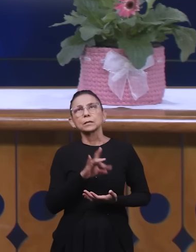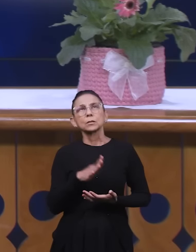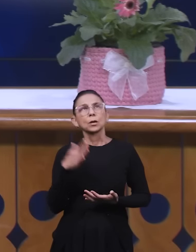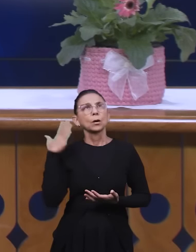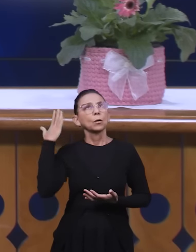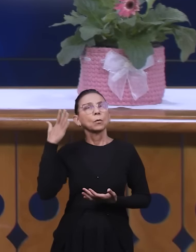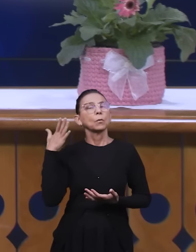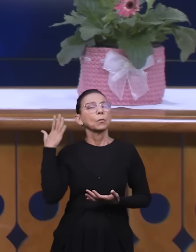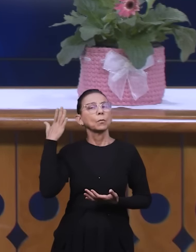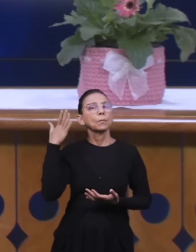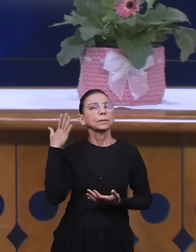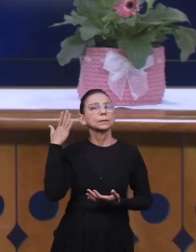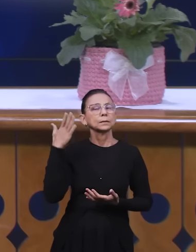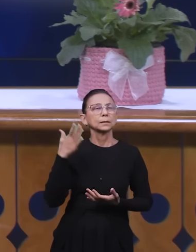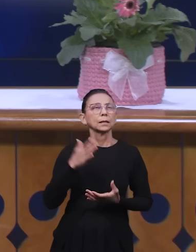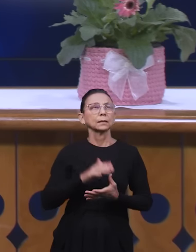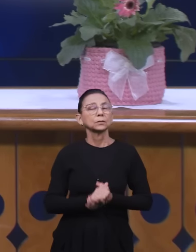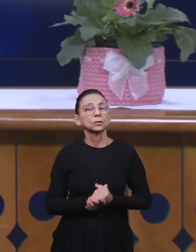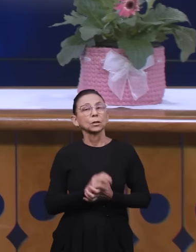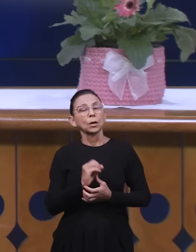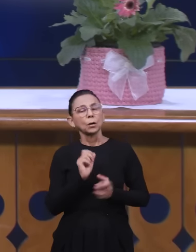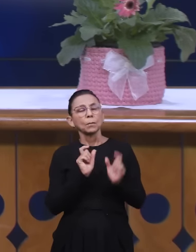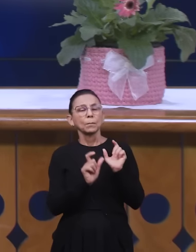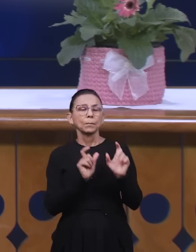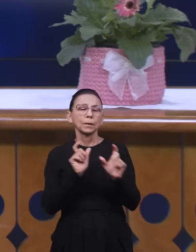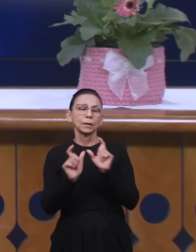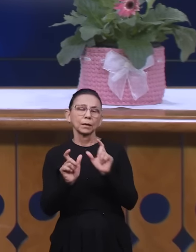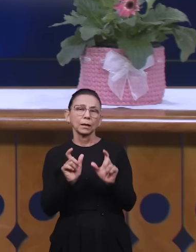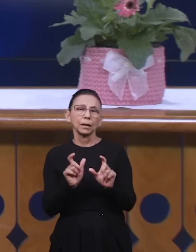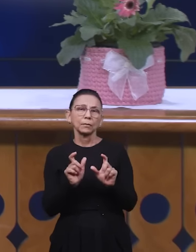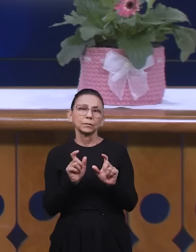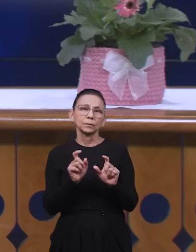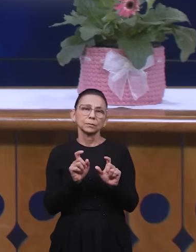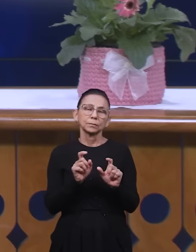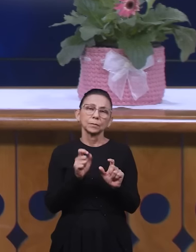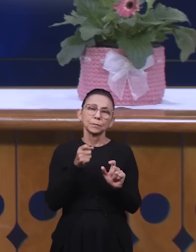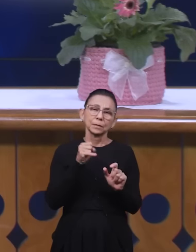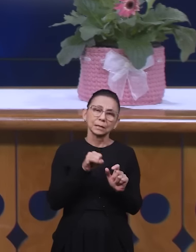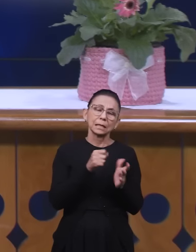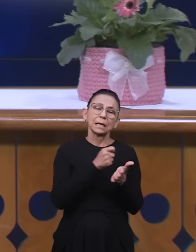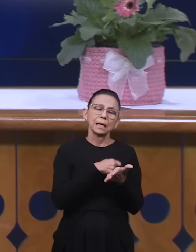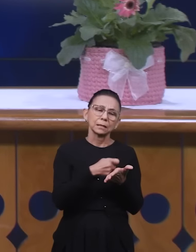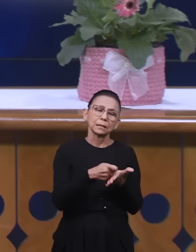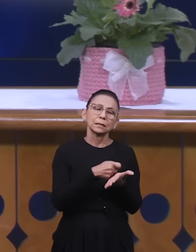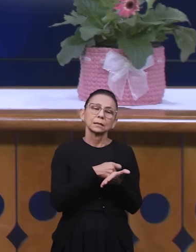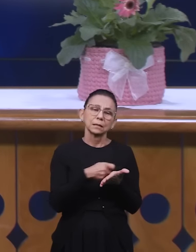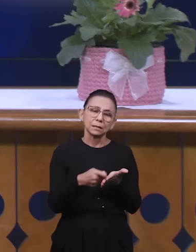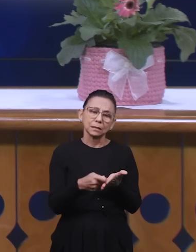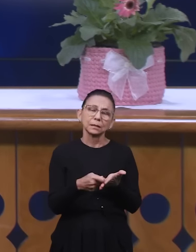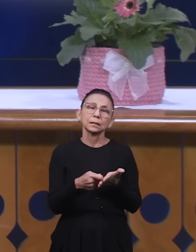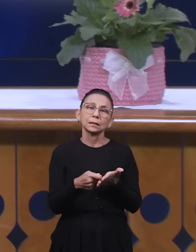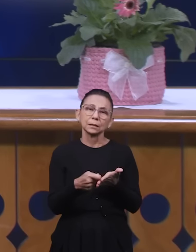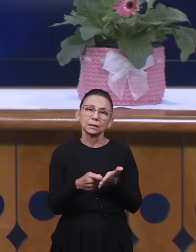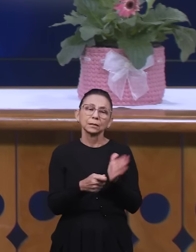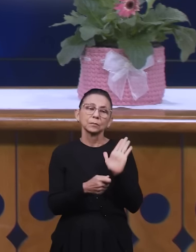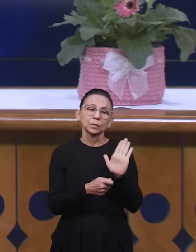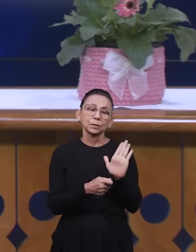não apenas com algumas palavras, mesmo que escritas. Era necessário